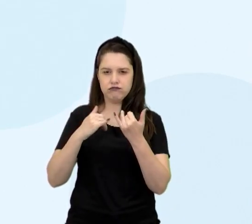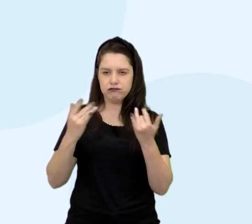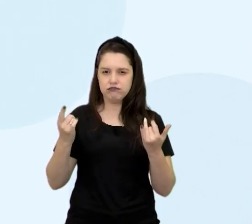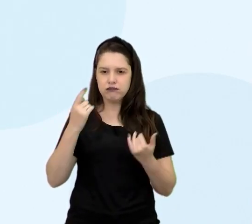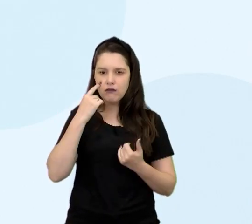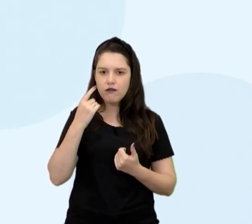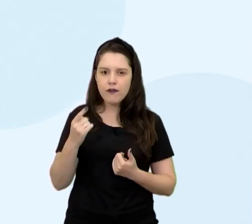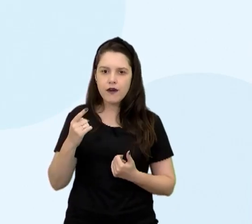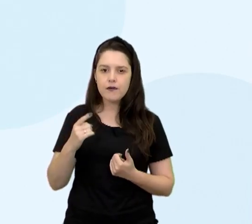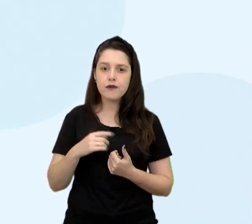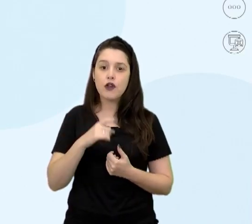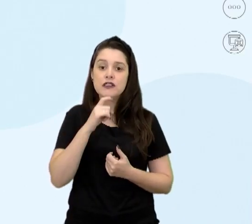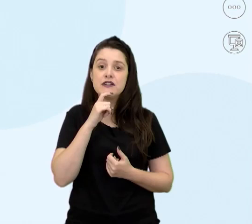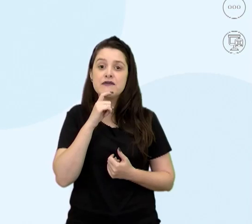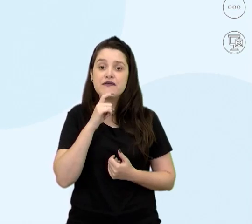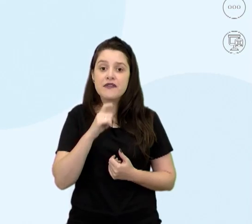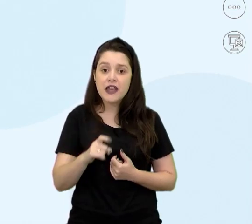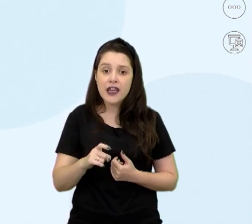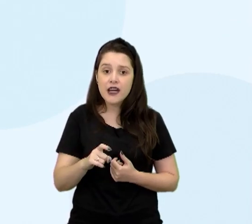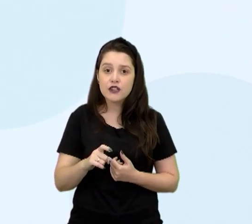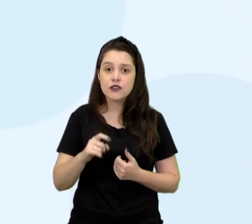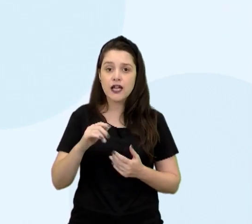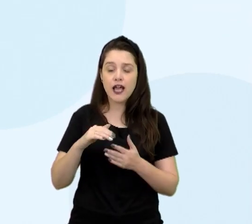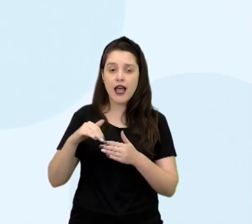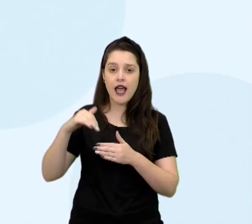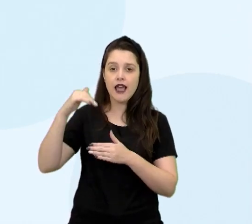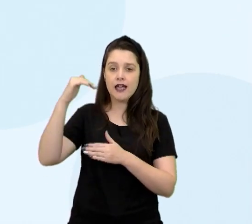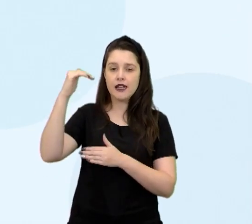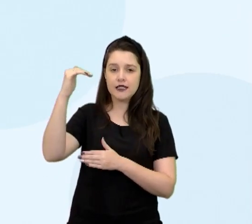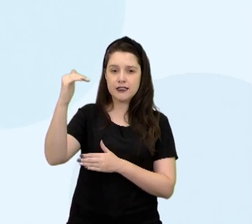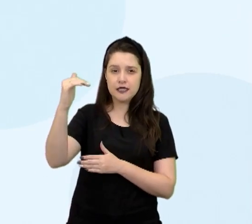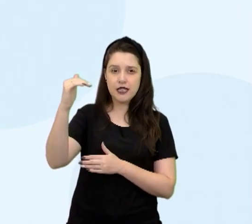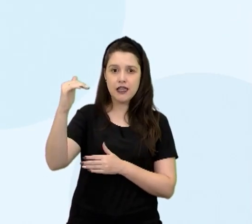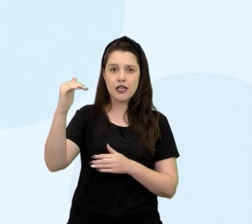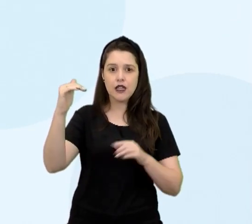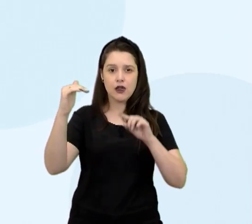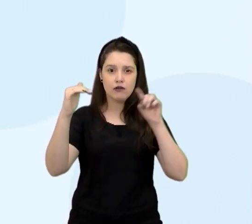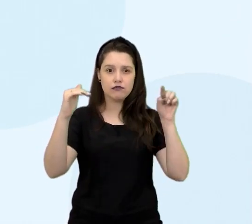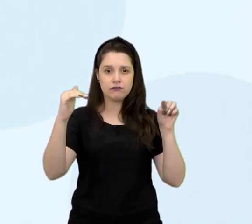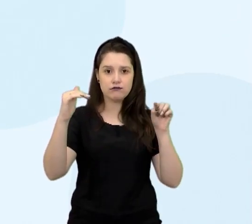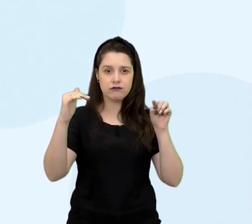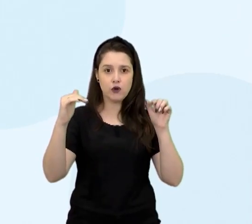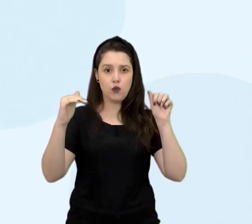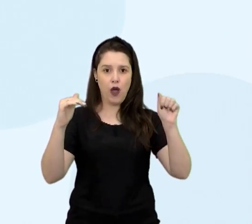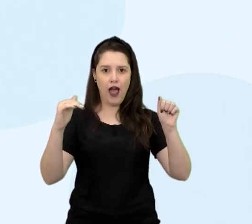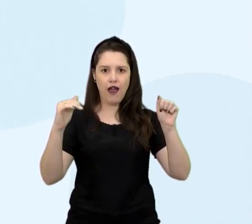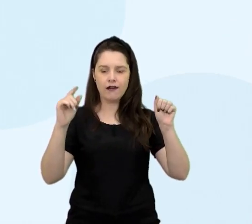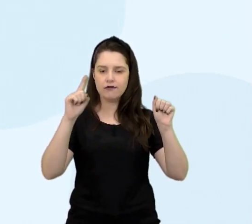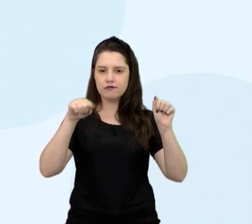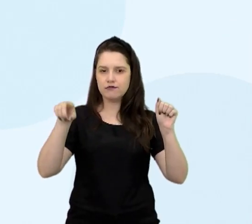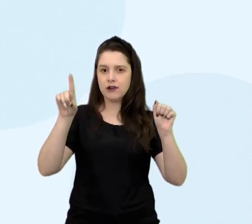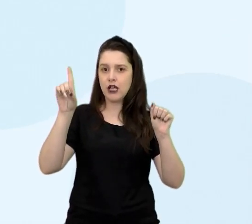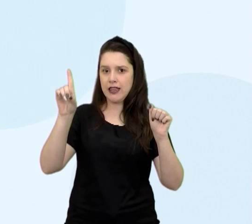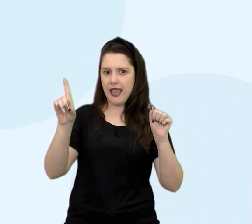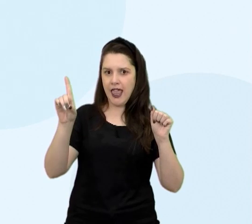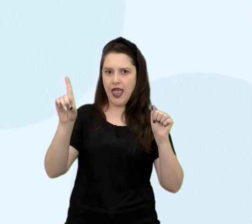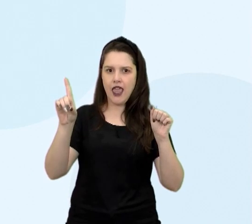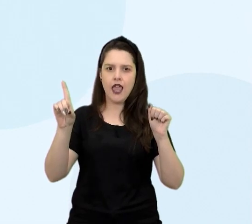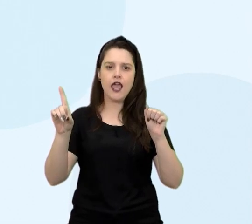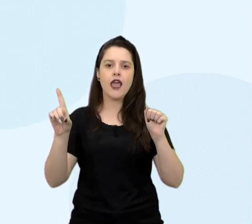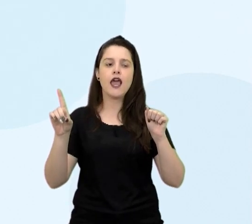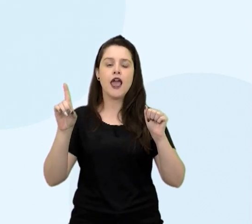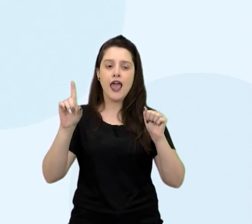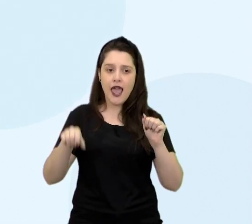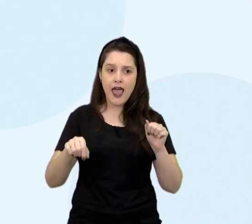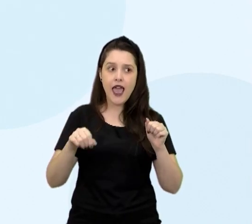esse triângulo verdinho aqui, ó, até essa ponta do A com o D, como a gente fez na animação, você vai ver que eles são